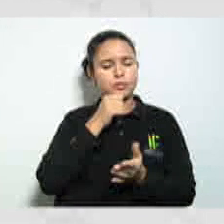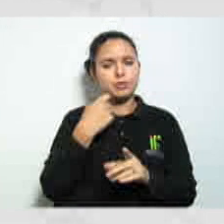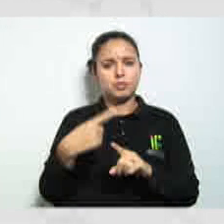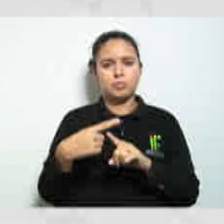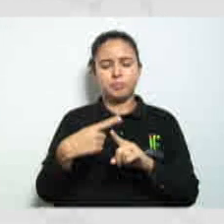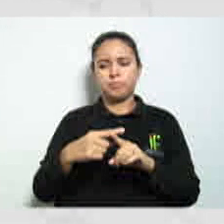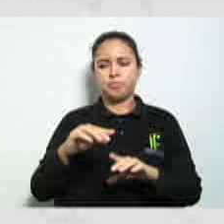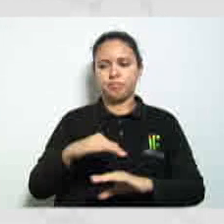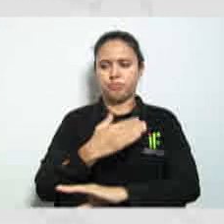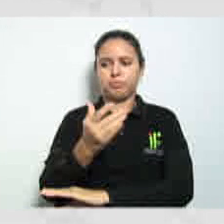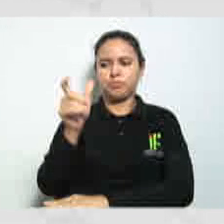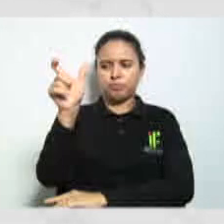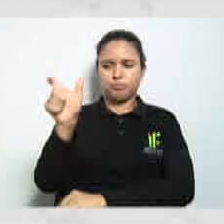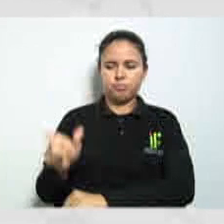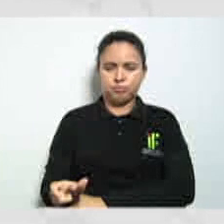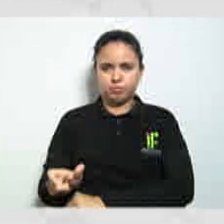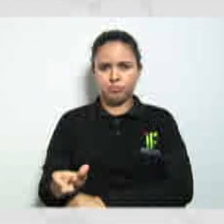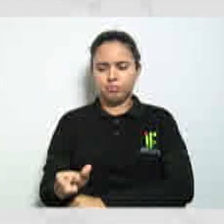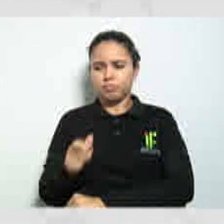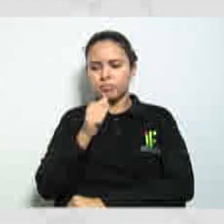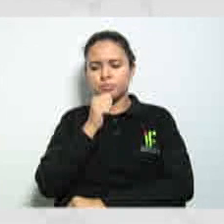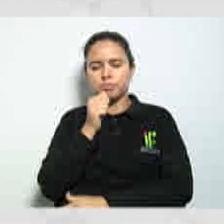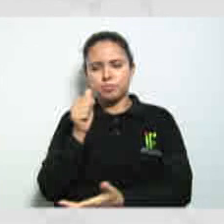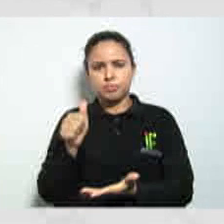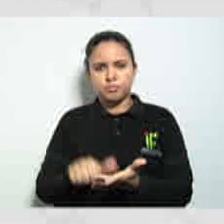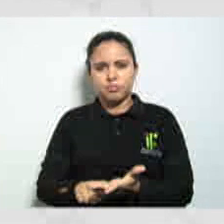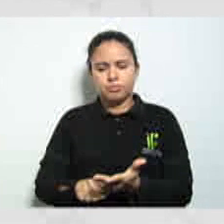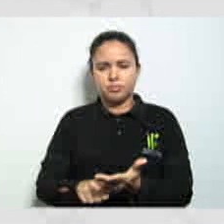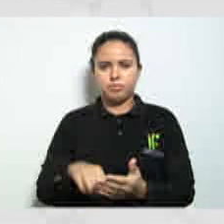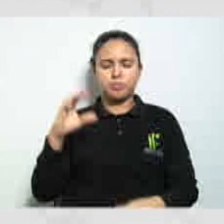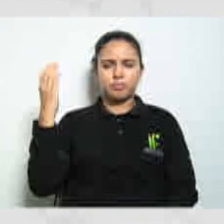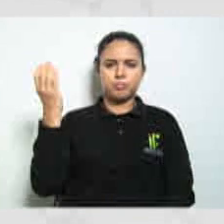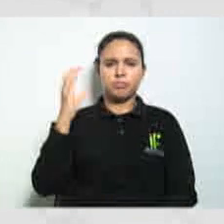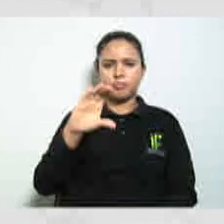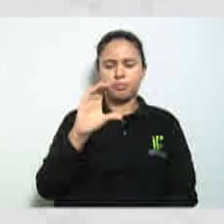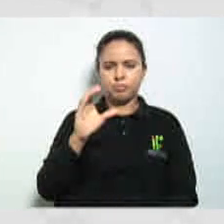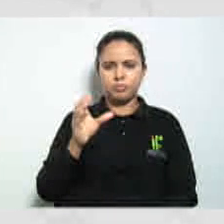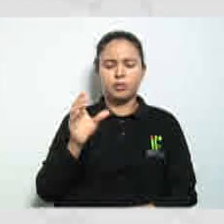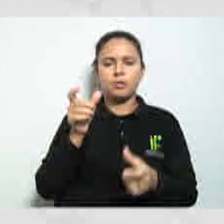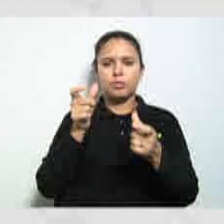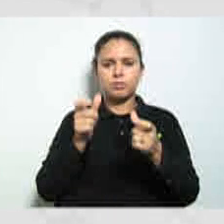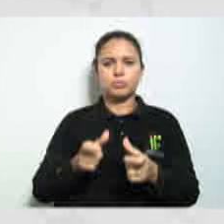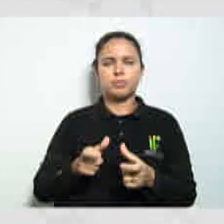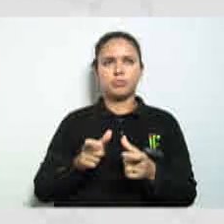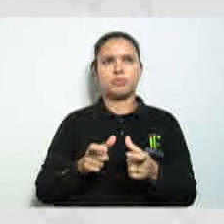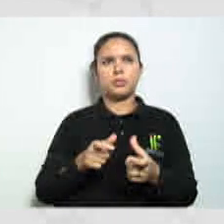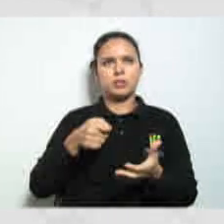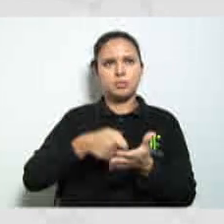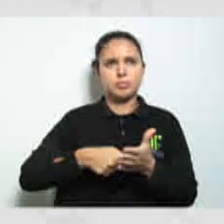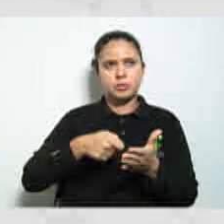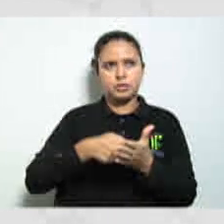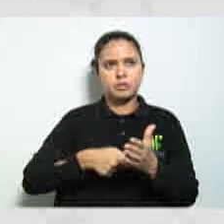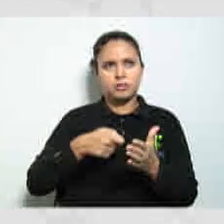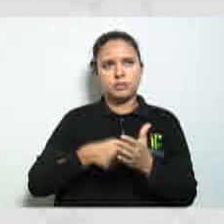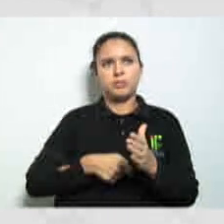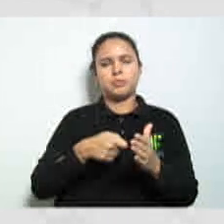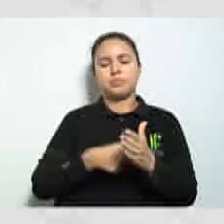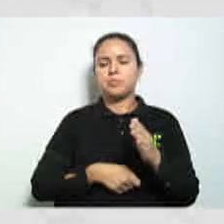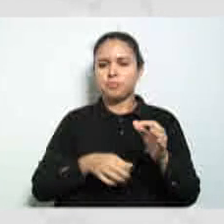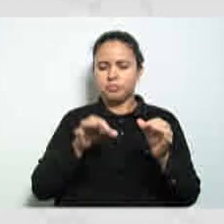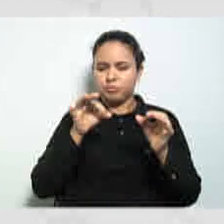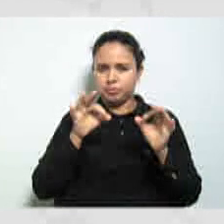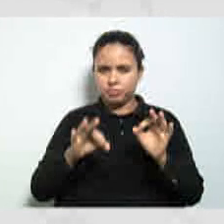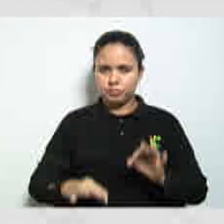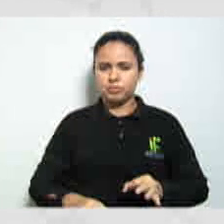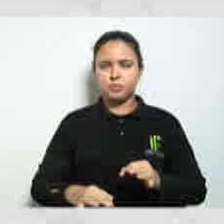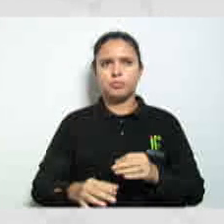com terceiros. E o crédito, que é a origem, as obrigações são obrigações com terceiros, realmente,